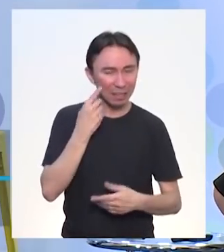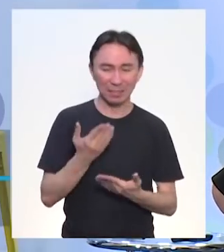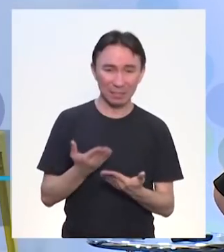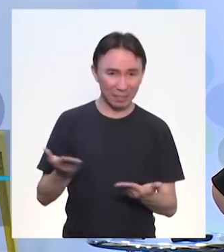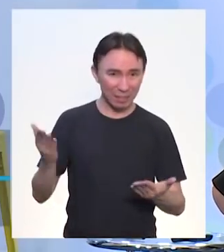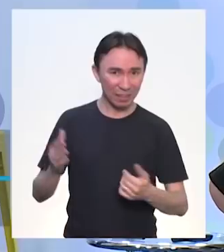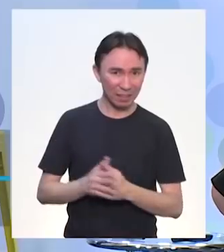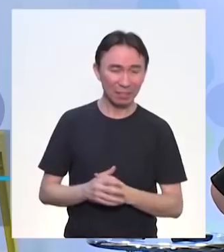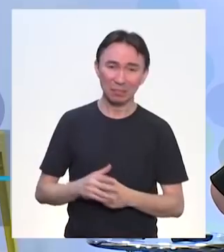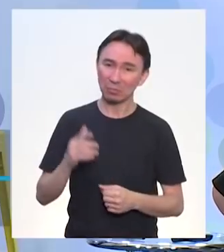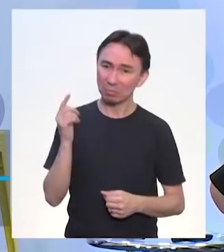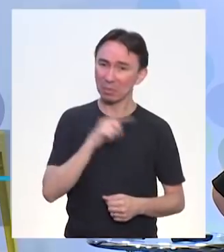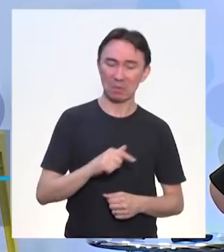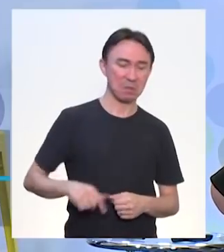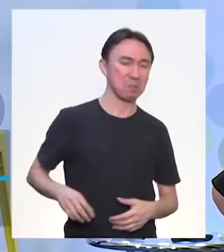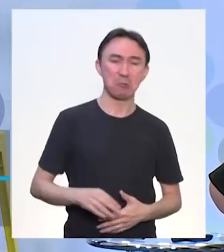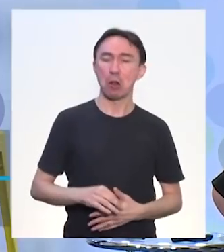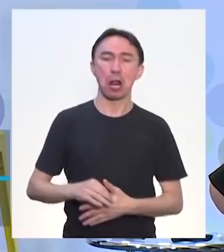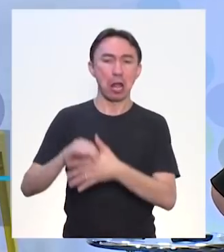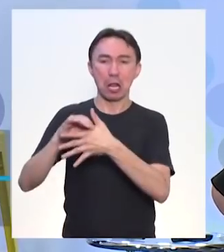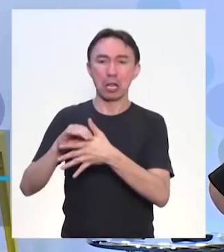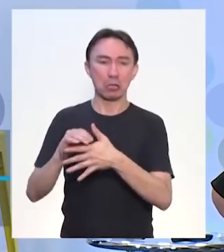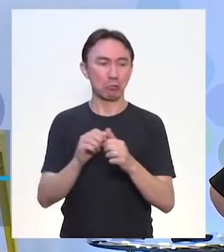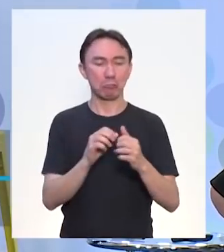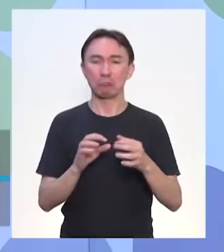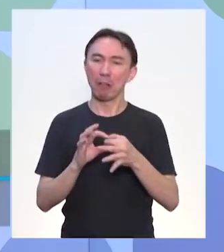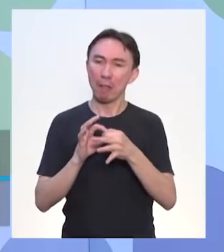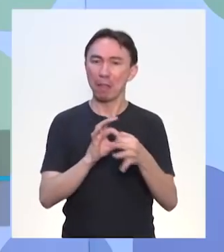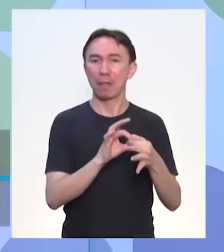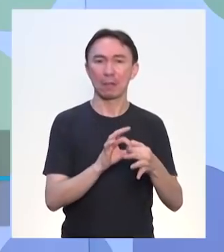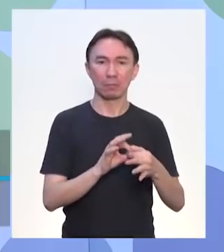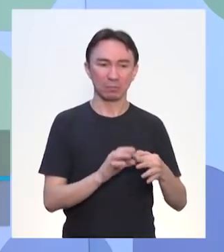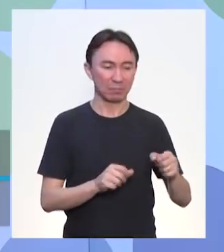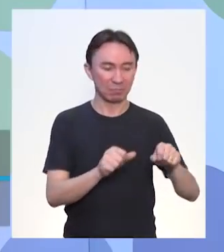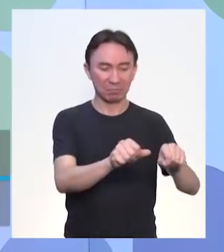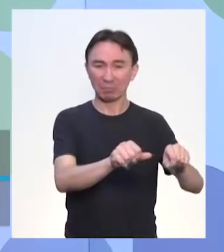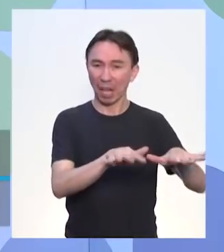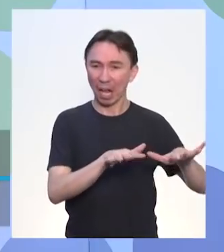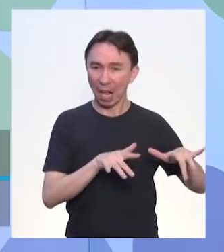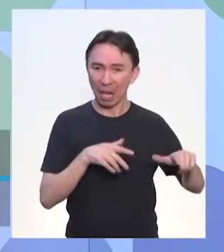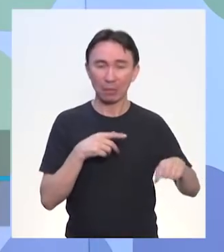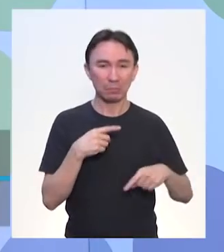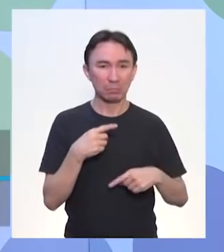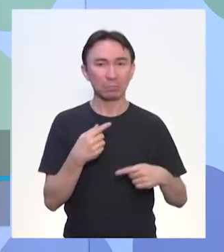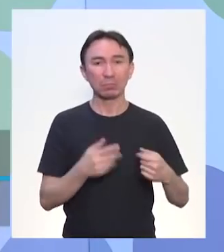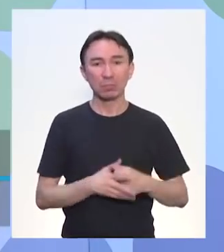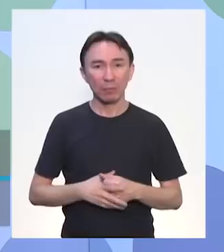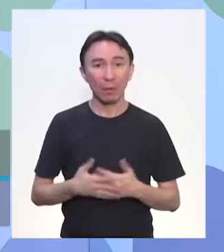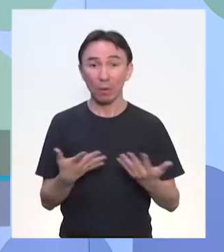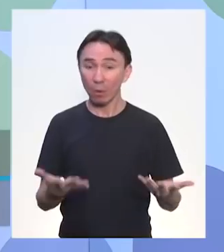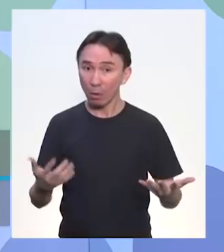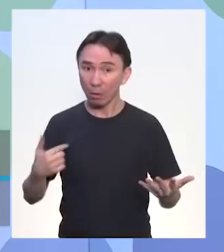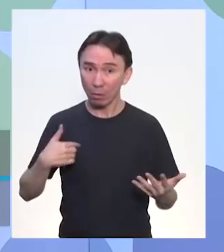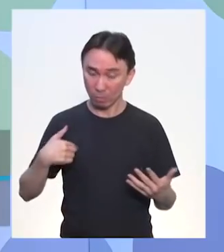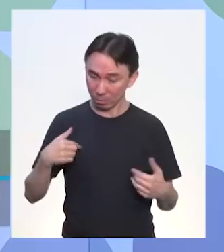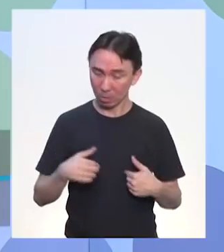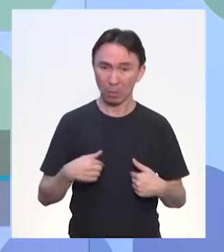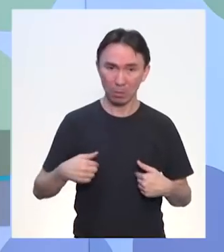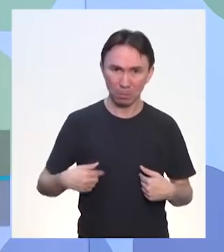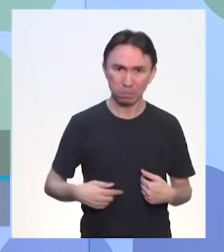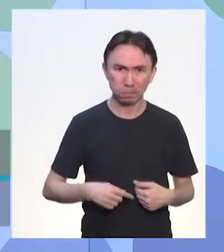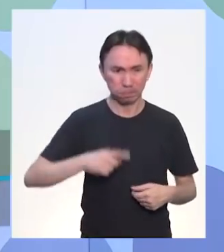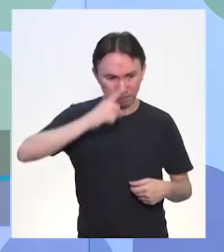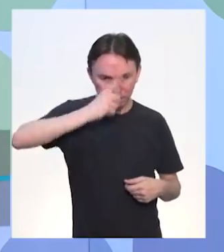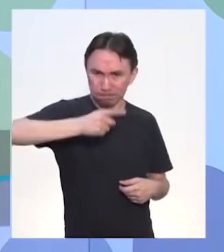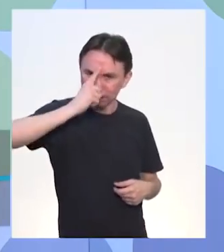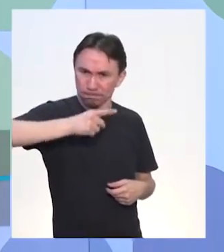Führer, entre o líder e as massas. E justificar a ditadura, né? Porque era aquela questão, olha, gente, eu estou pegando controle aqui porque eu estou